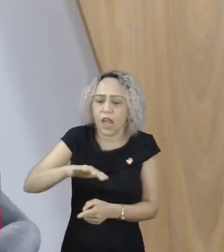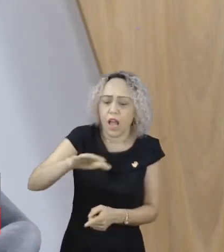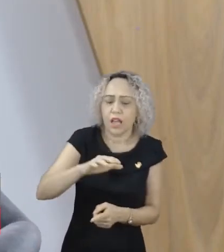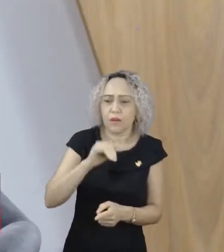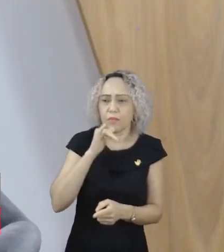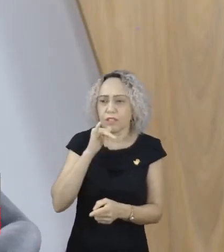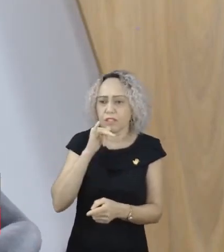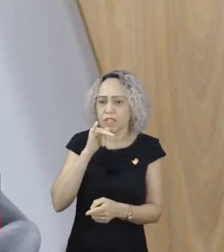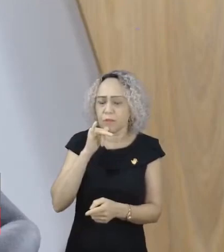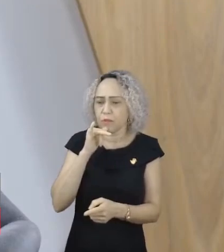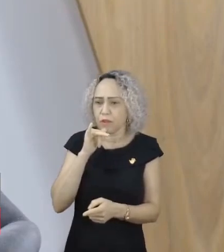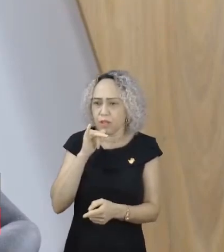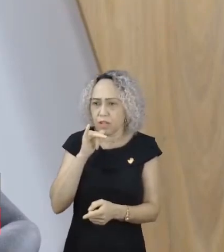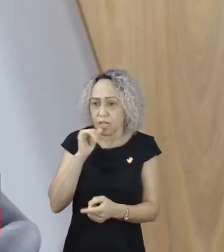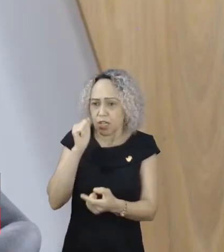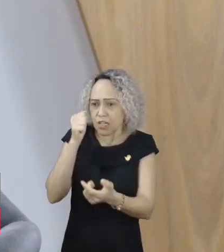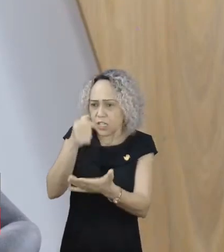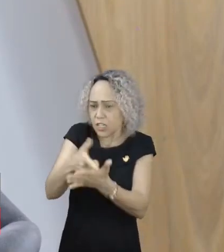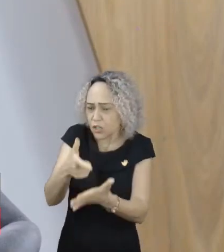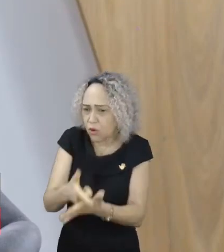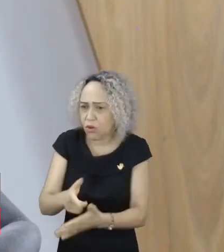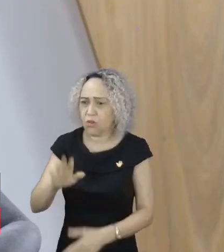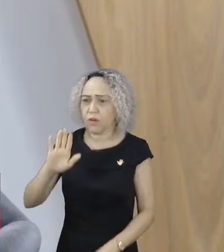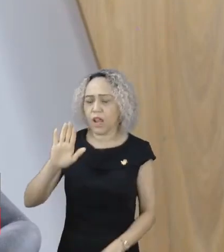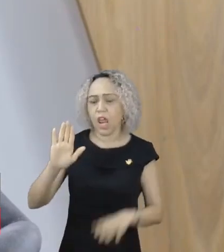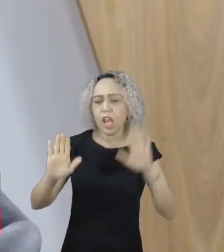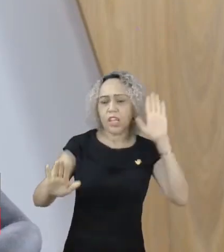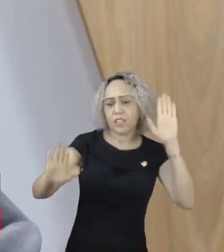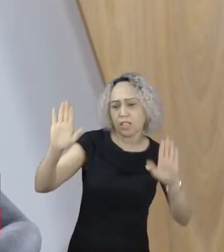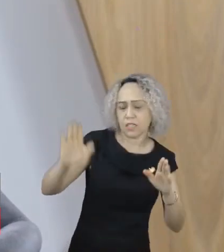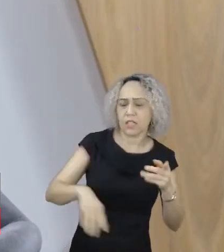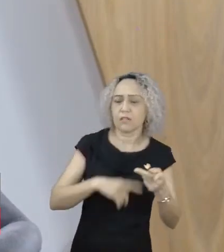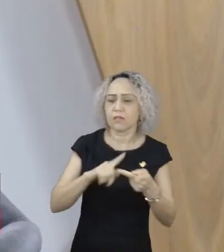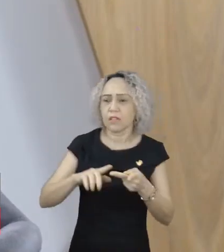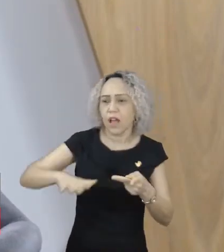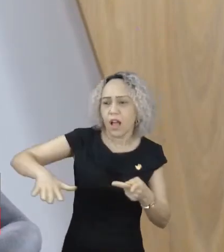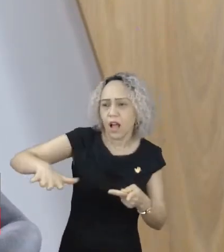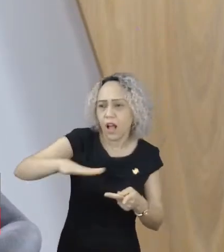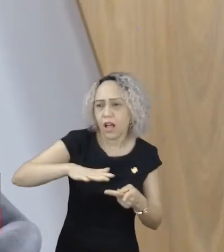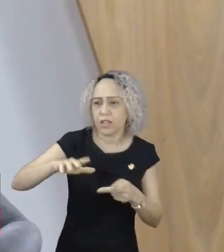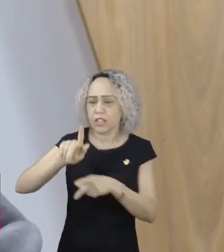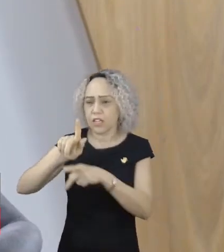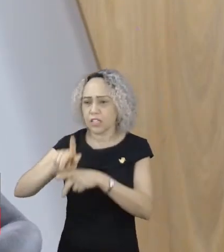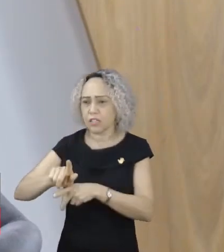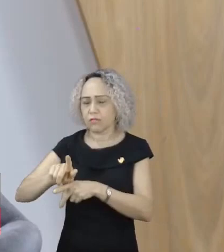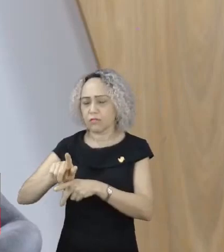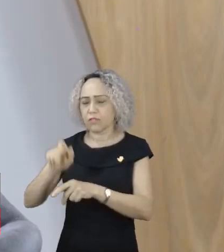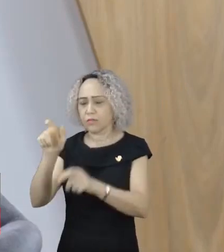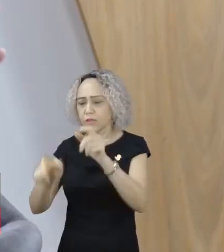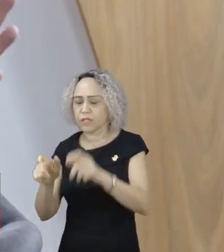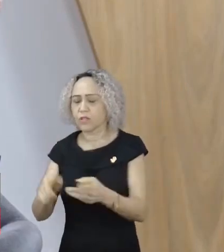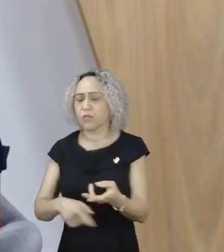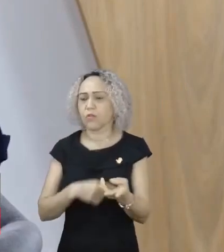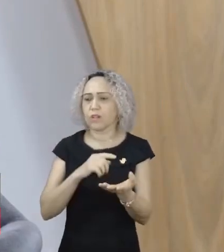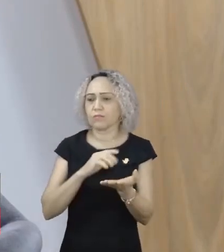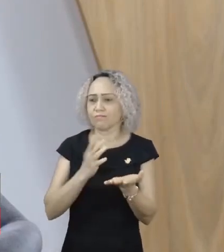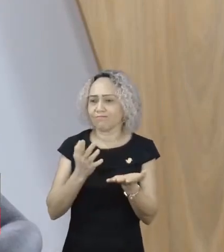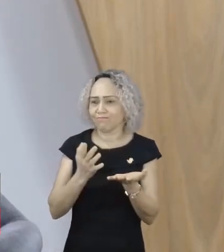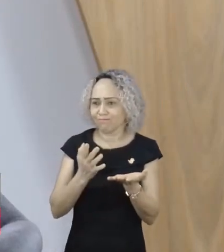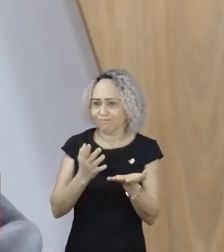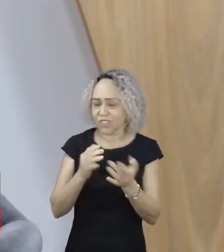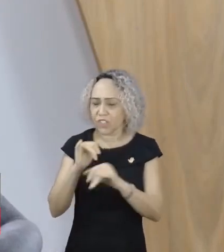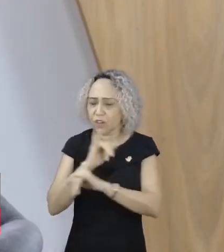de licitações, de compras e licitações, na área de gestão de pessoas, na área de tecnologia da informação, de governo digital, a gente